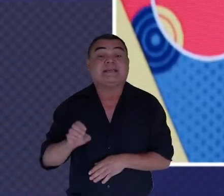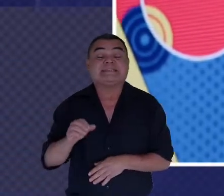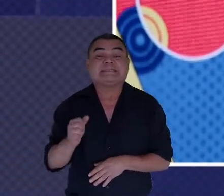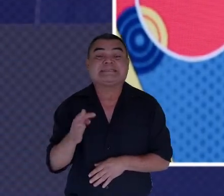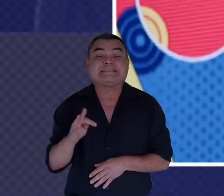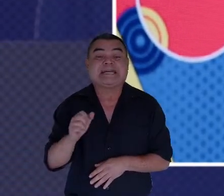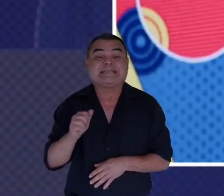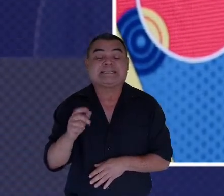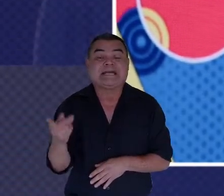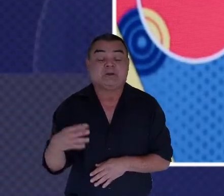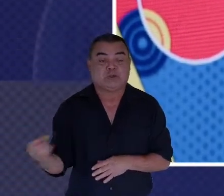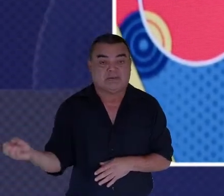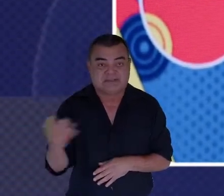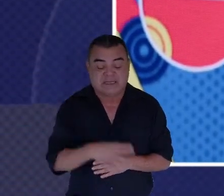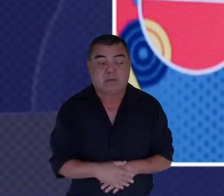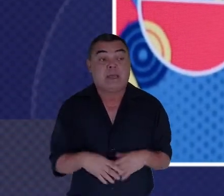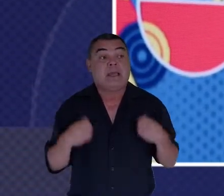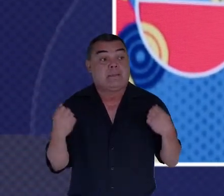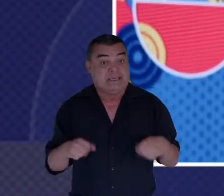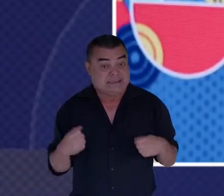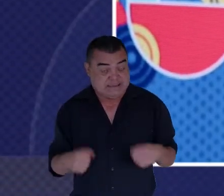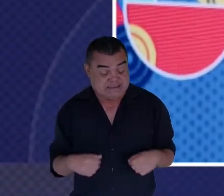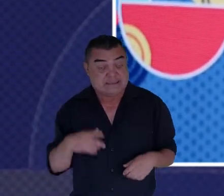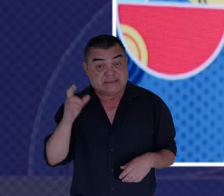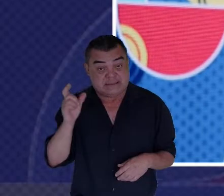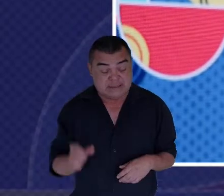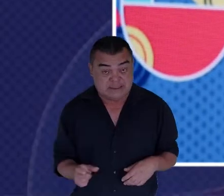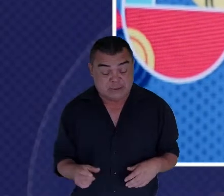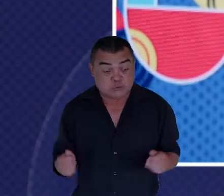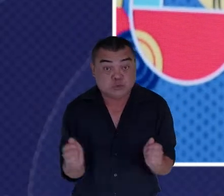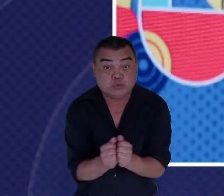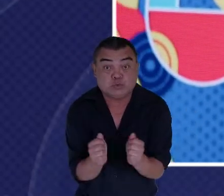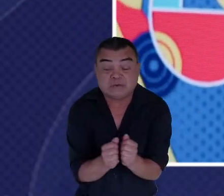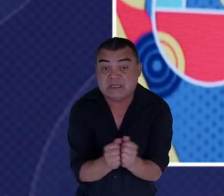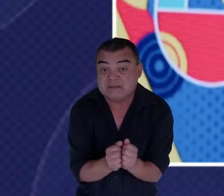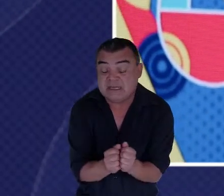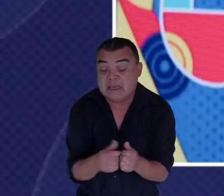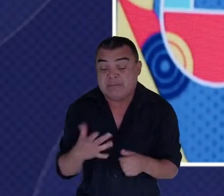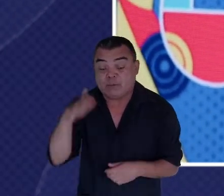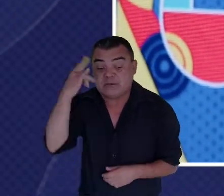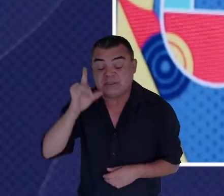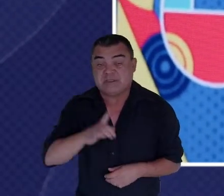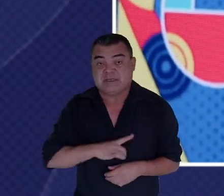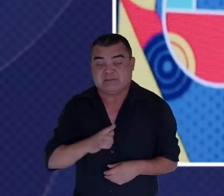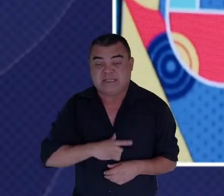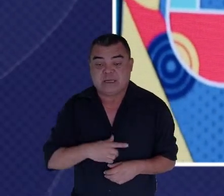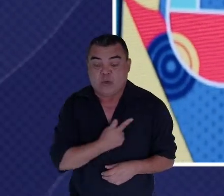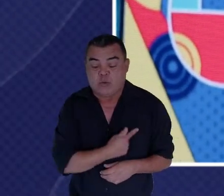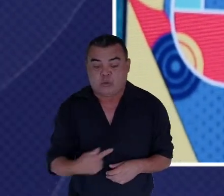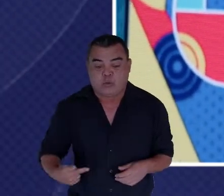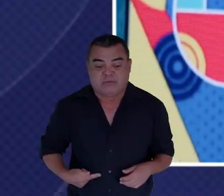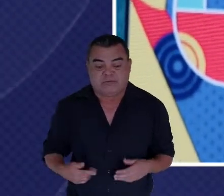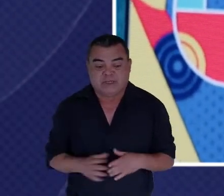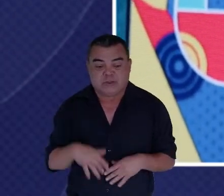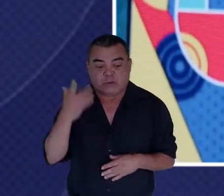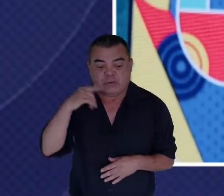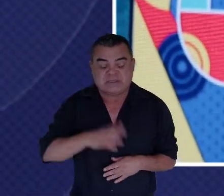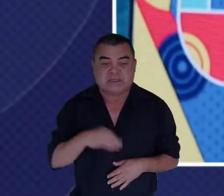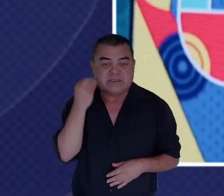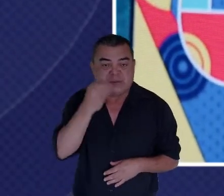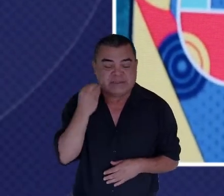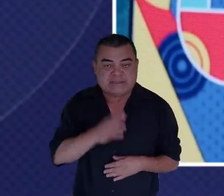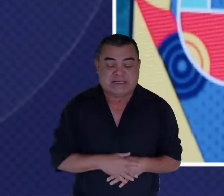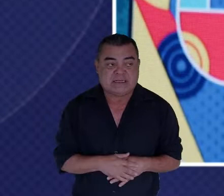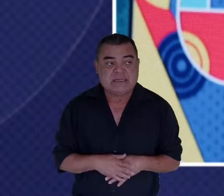inovação é devem ser estarem juntas para que a gente consiga ter governo que consiga